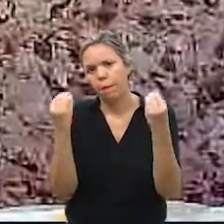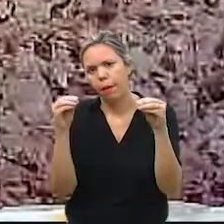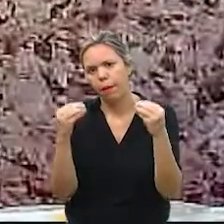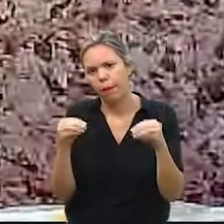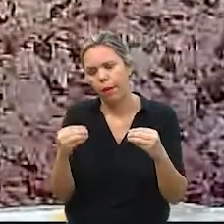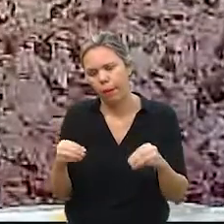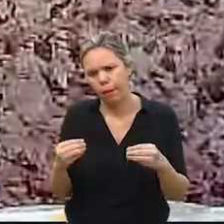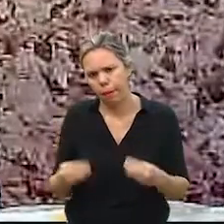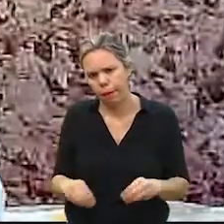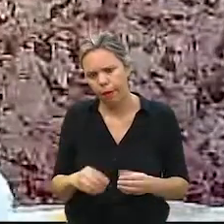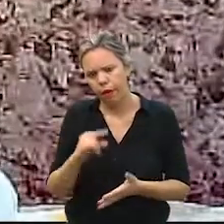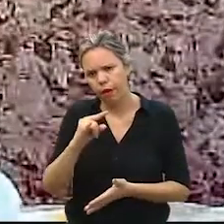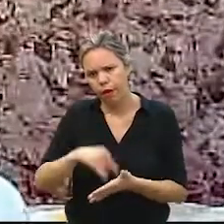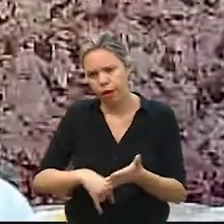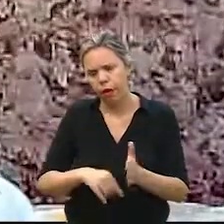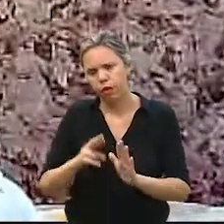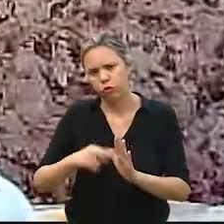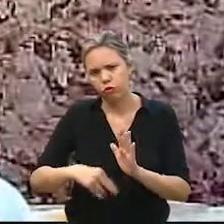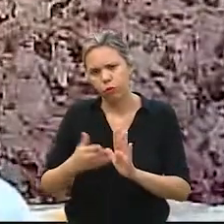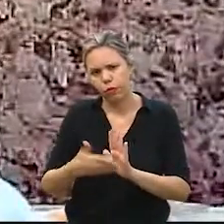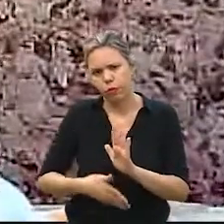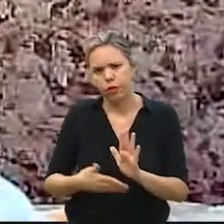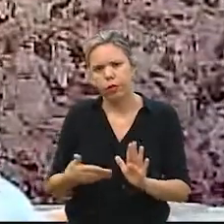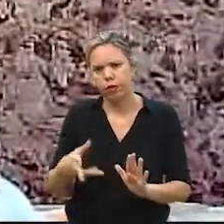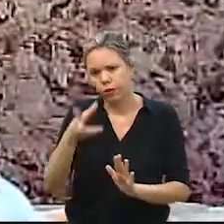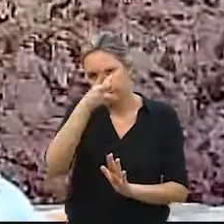educação, que